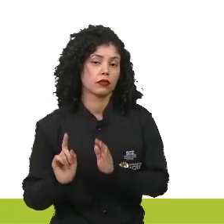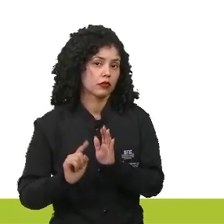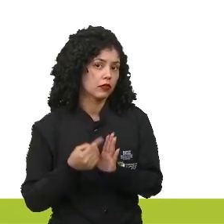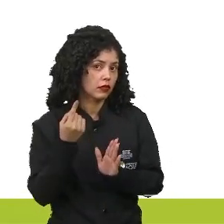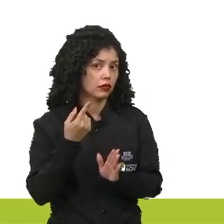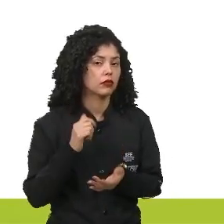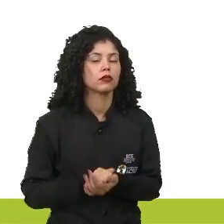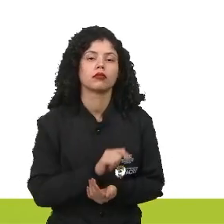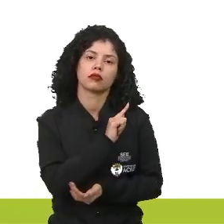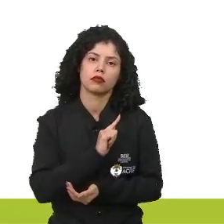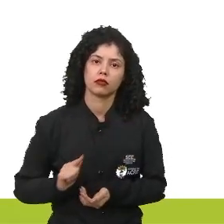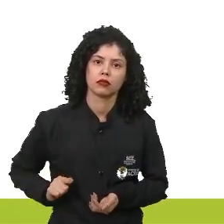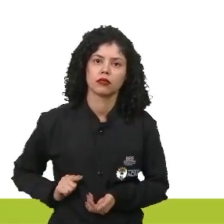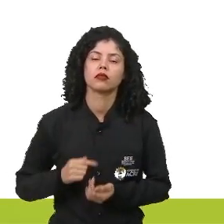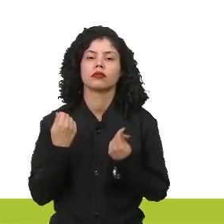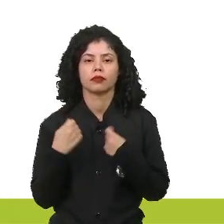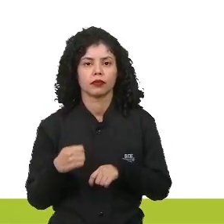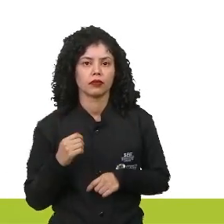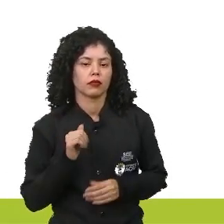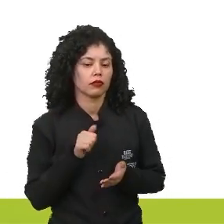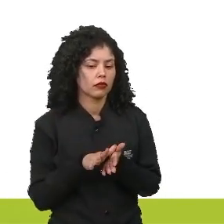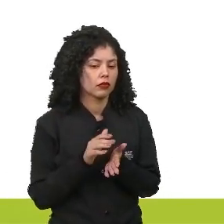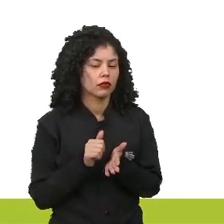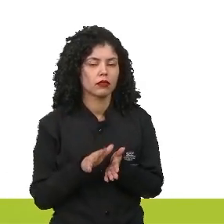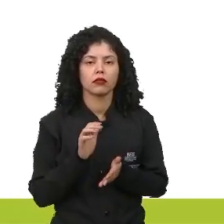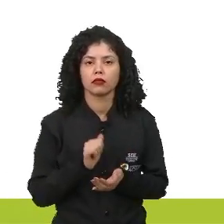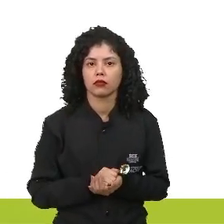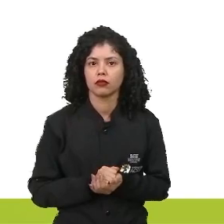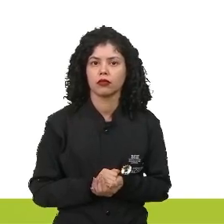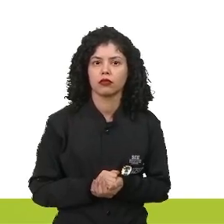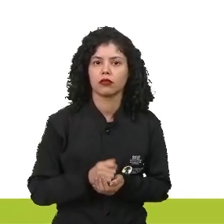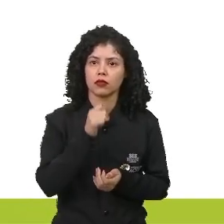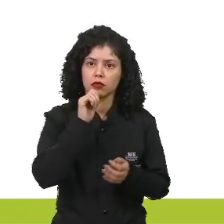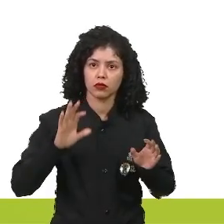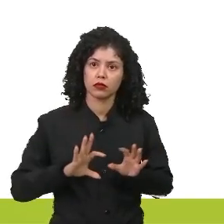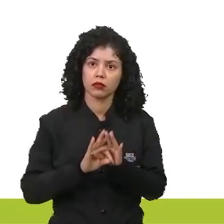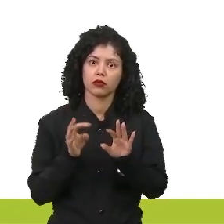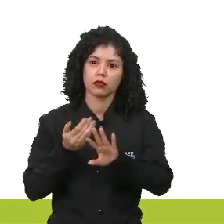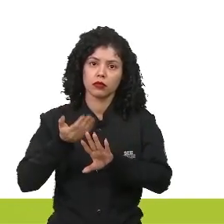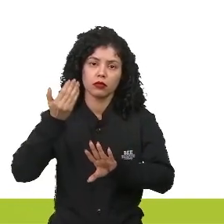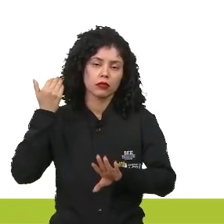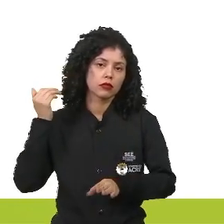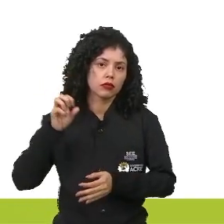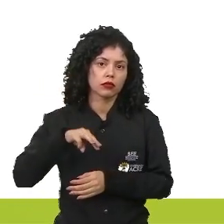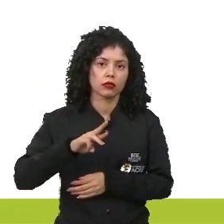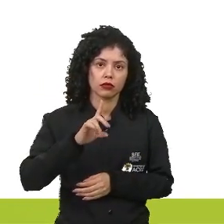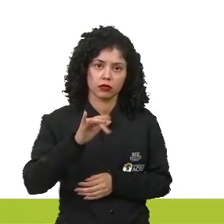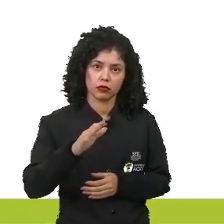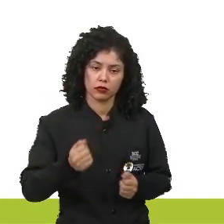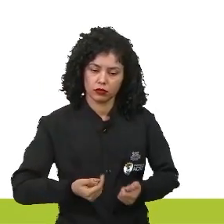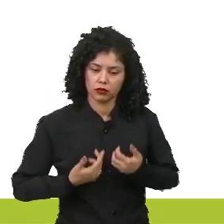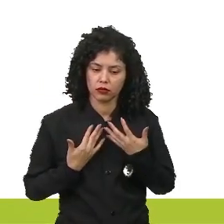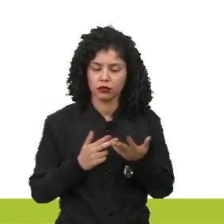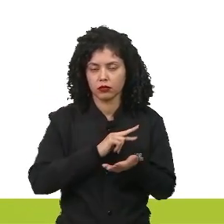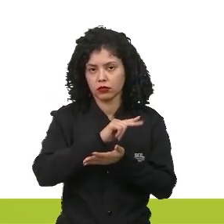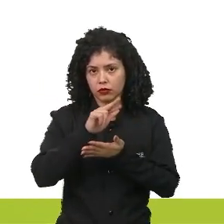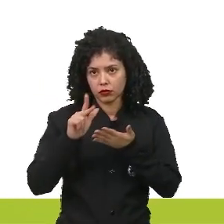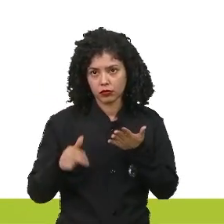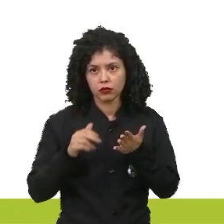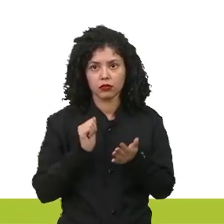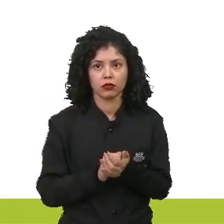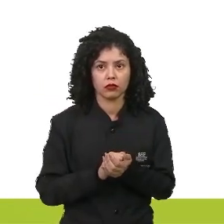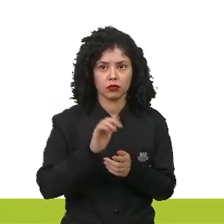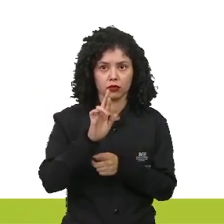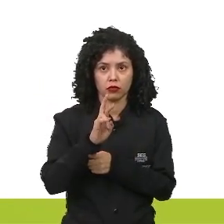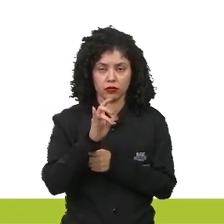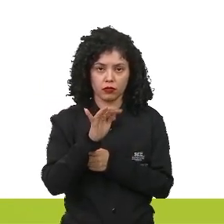como governo, a República precisava eliminar as arestas, conciliar-se com o passado monarquista, incorporar distintas vertentes do